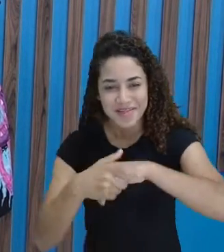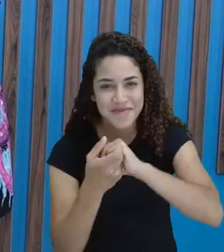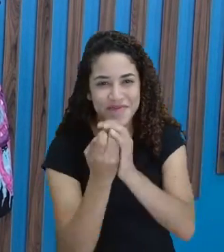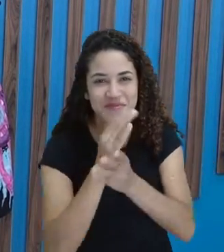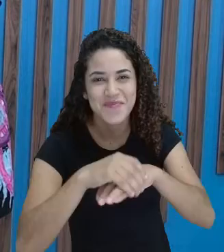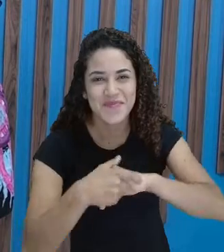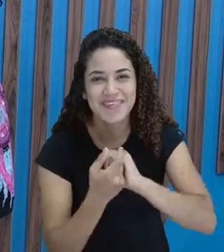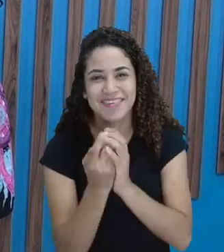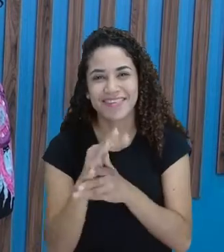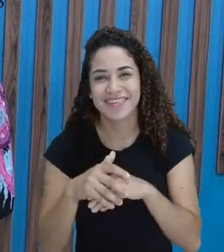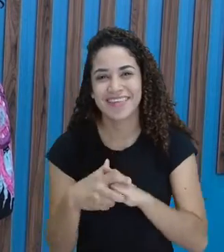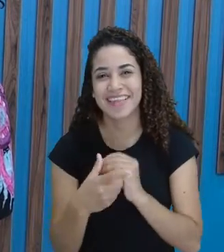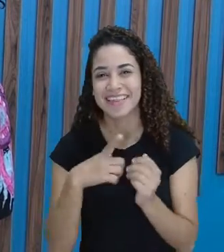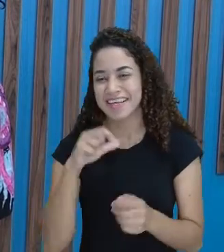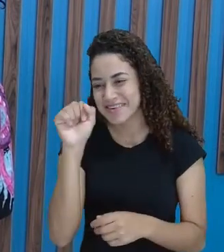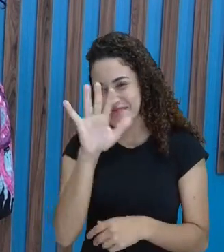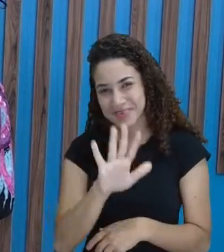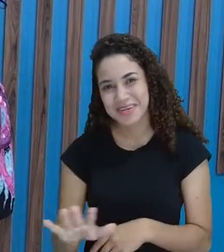isso?